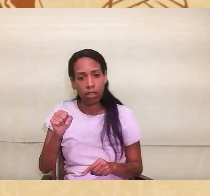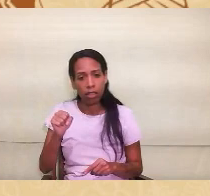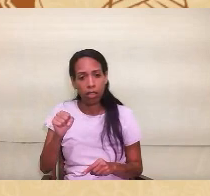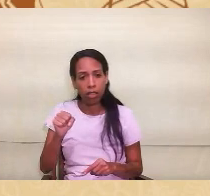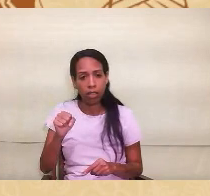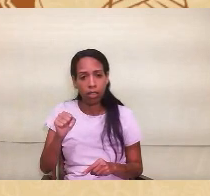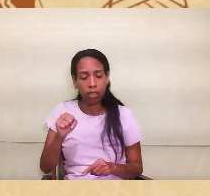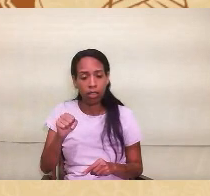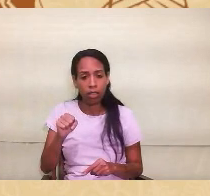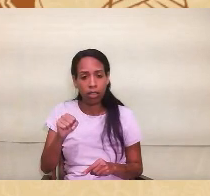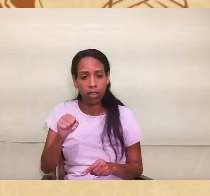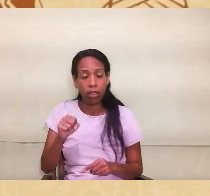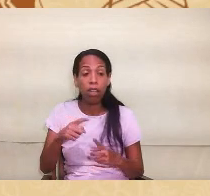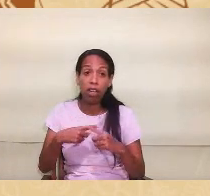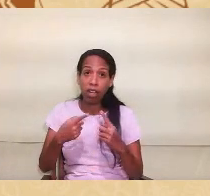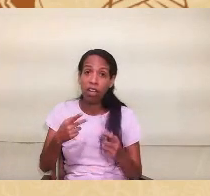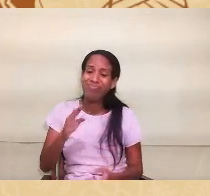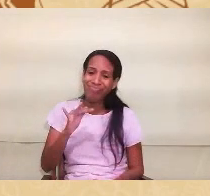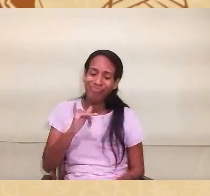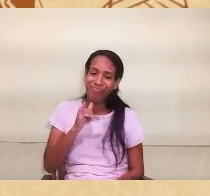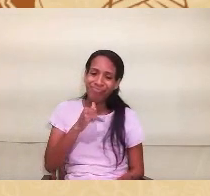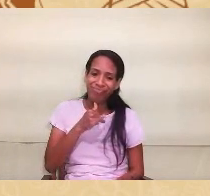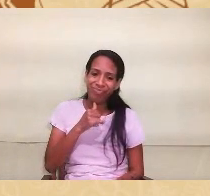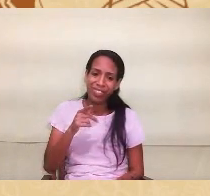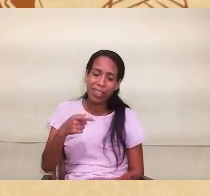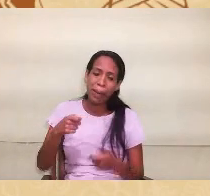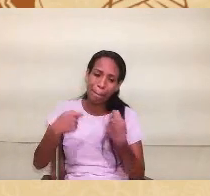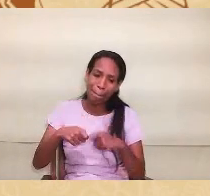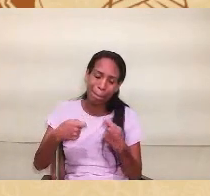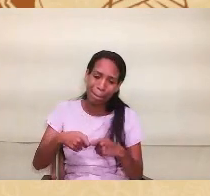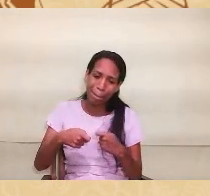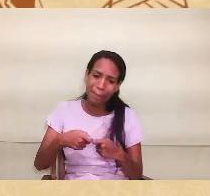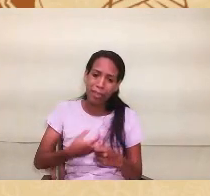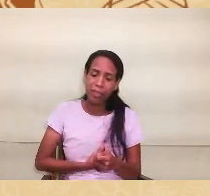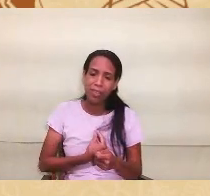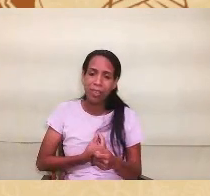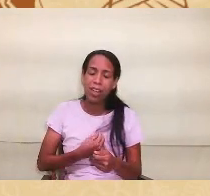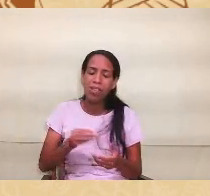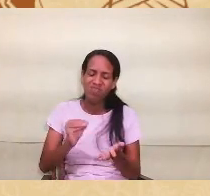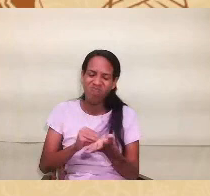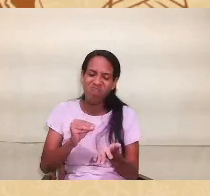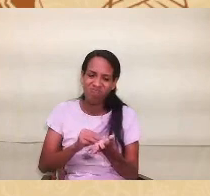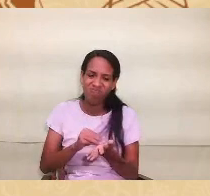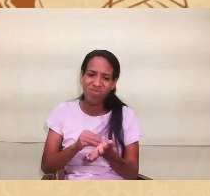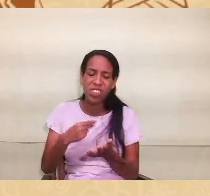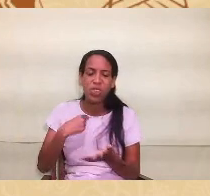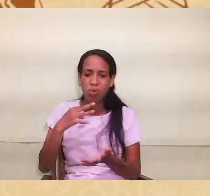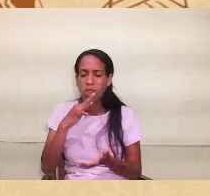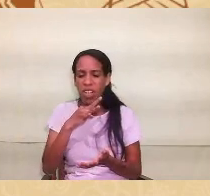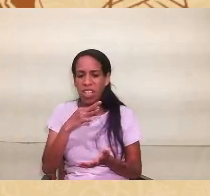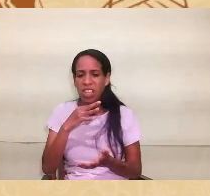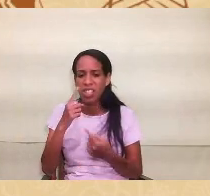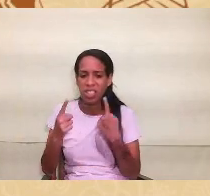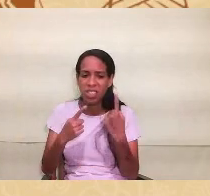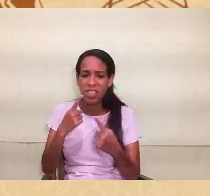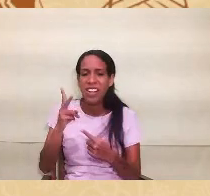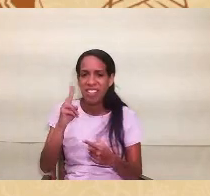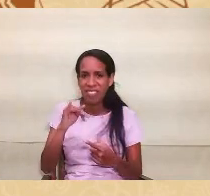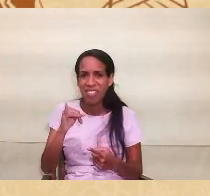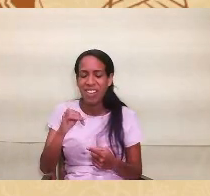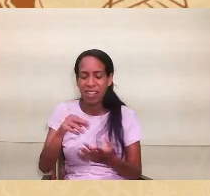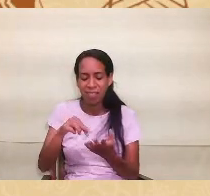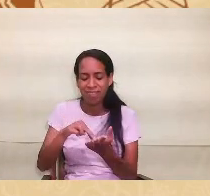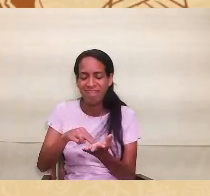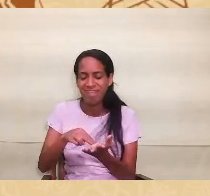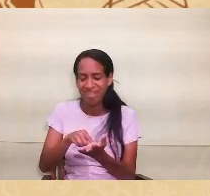aí, infelizmente, ainda fica precisando de algumas coisas. Eu acho que cada vez mais você tem que caminhar, por isso que eu